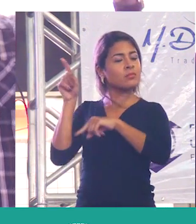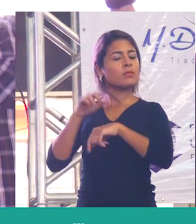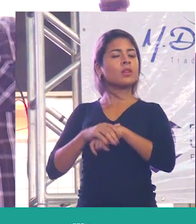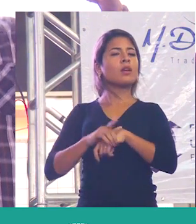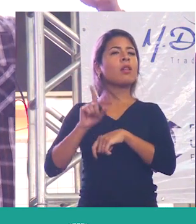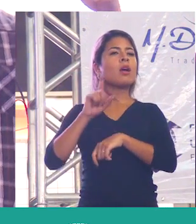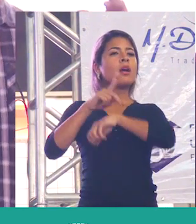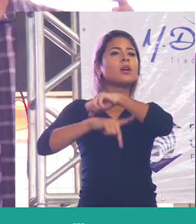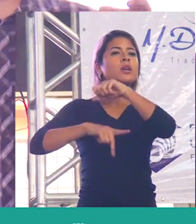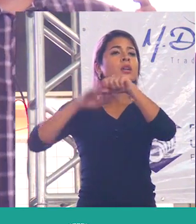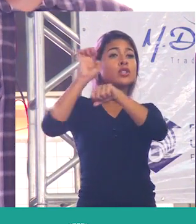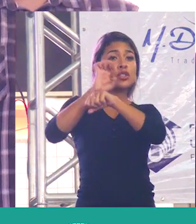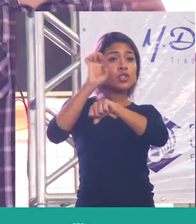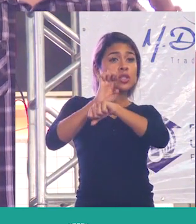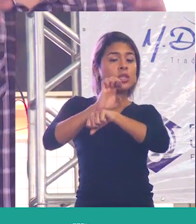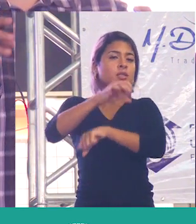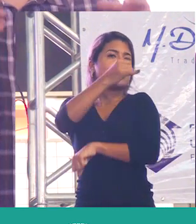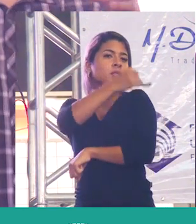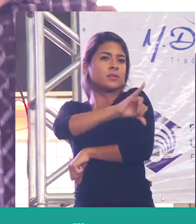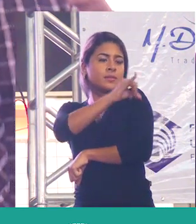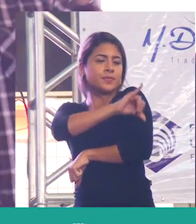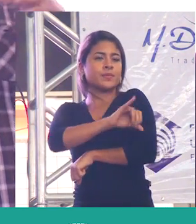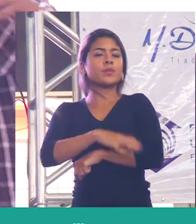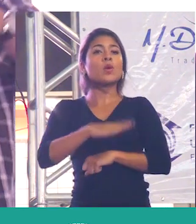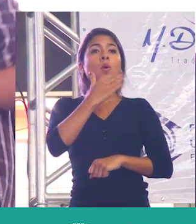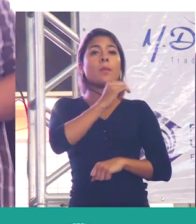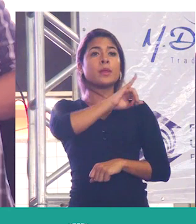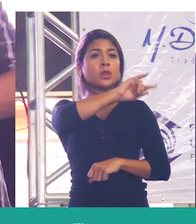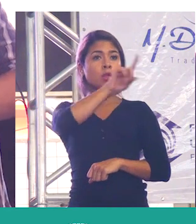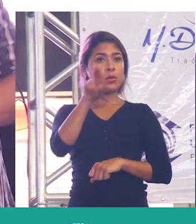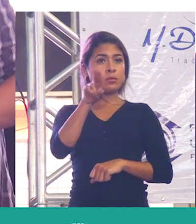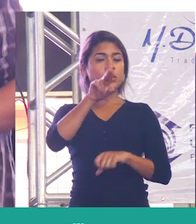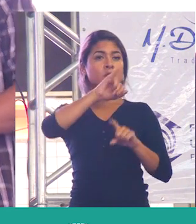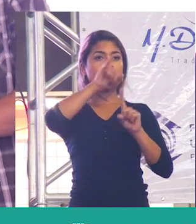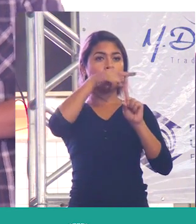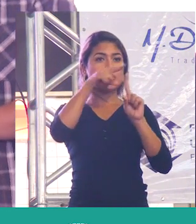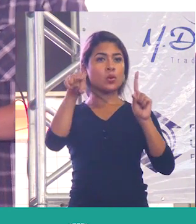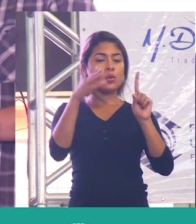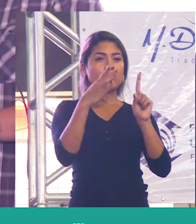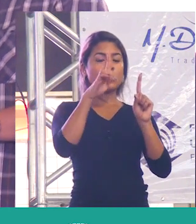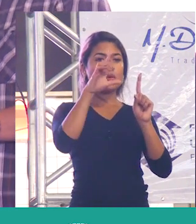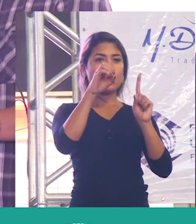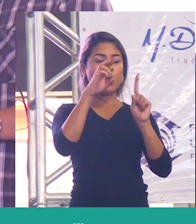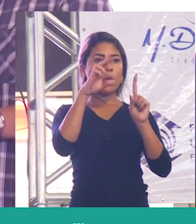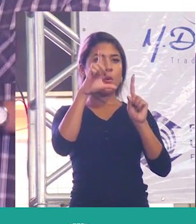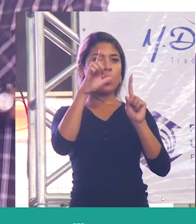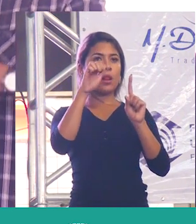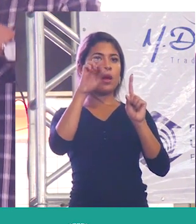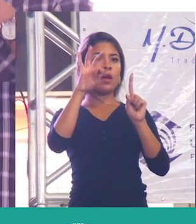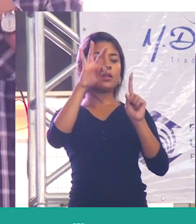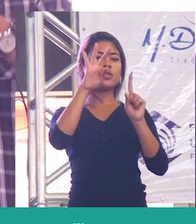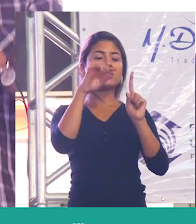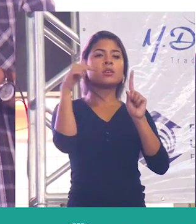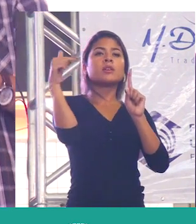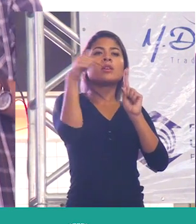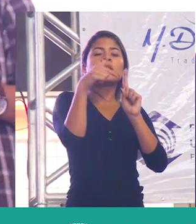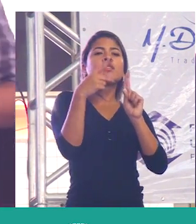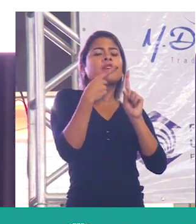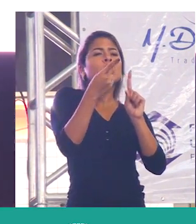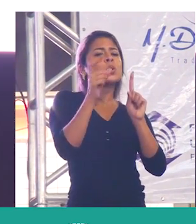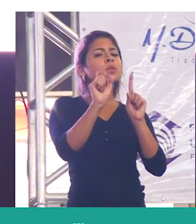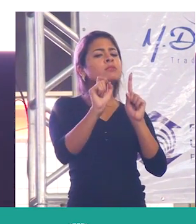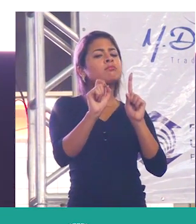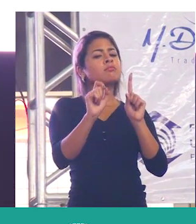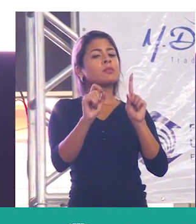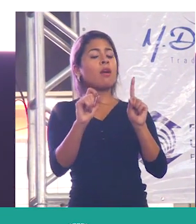Janeiro, João Goulart fez um discurso histórico. Ele prometeu que, entre outras